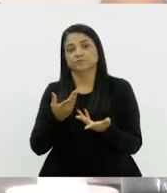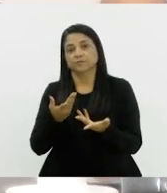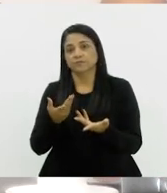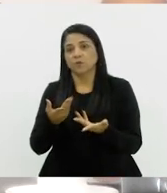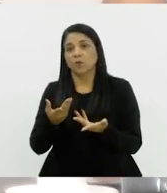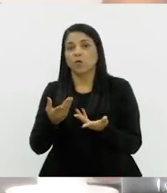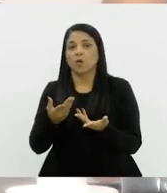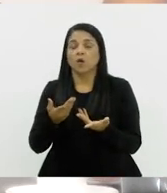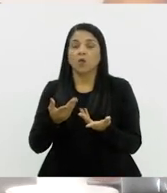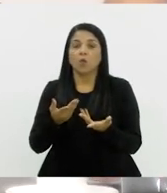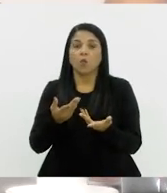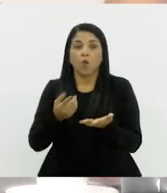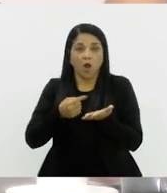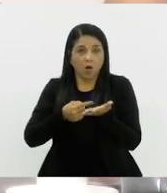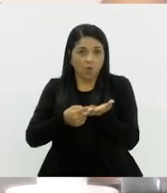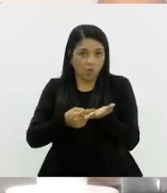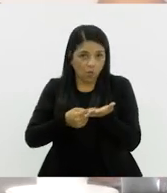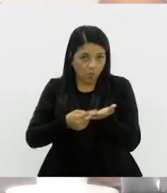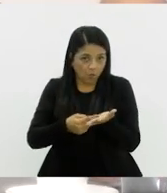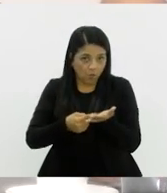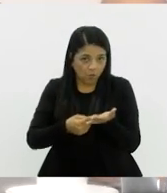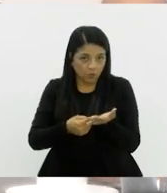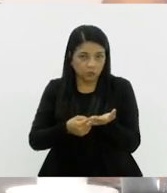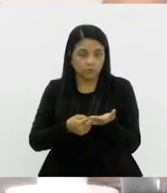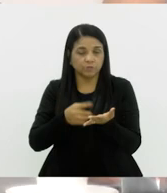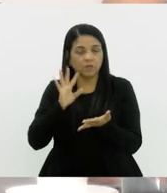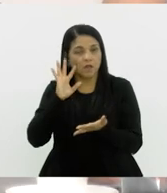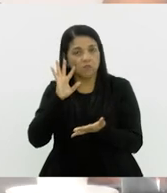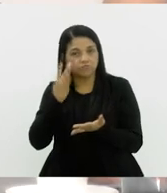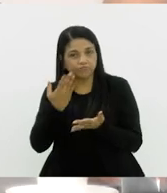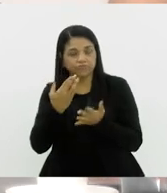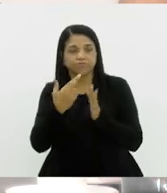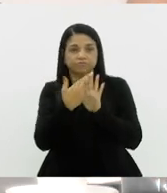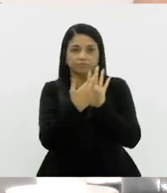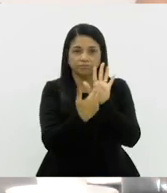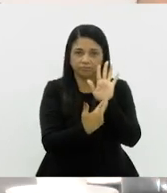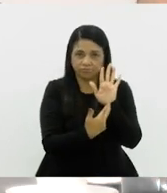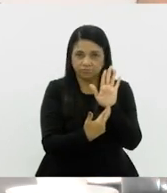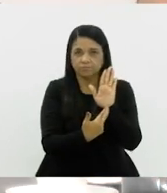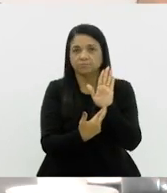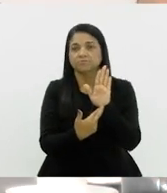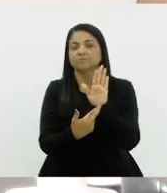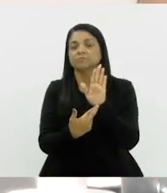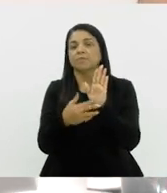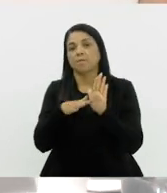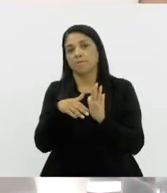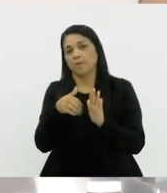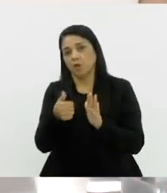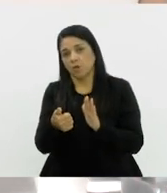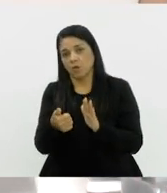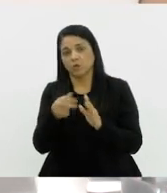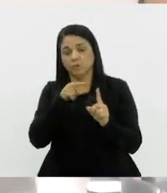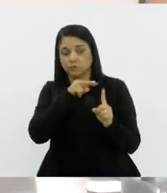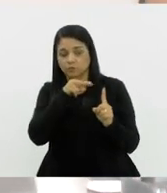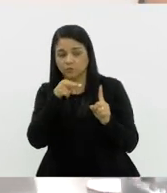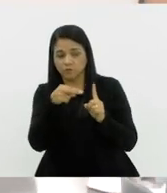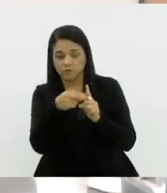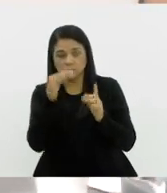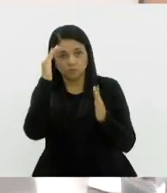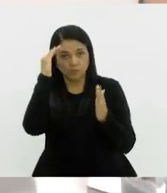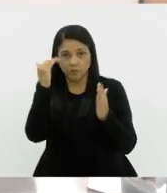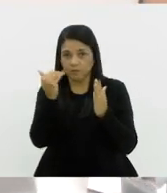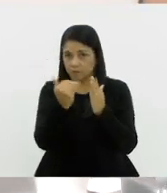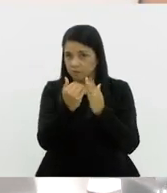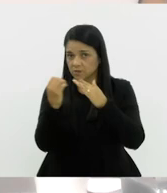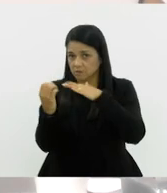então fazer um acordo para que essa questão seja regulada, ou melhor, regulada, principalmente do ponto de vista do cumprimento por parte das